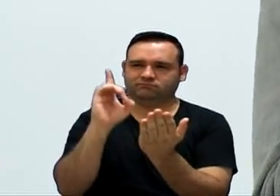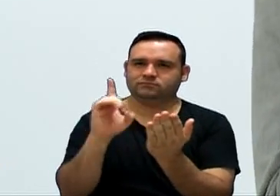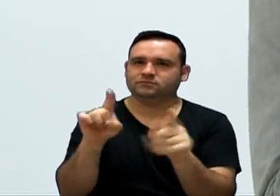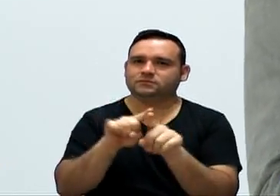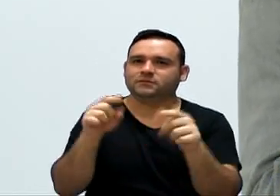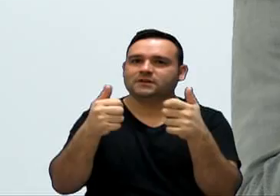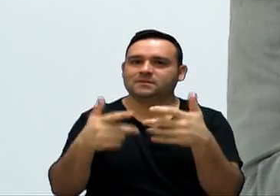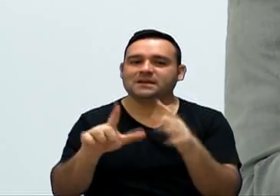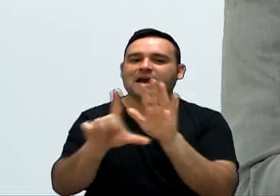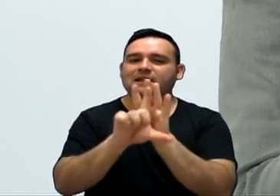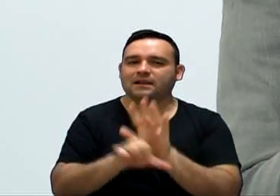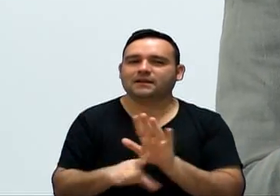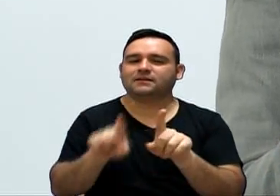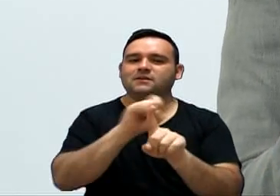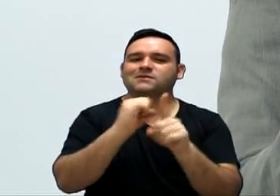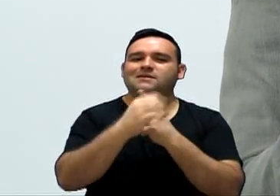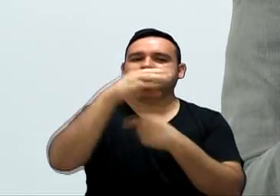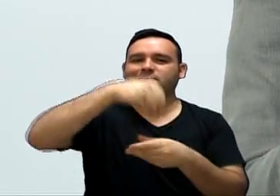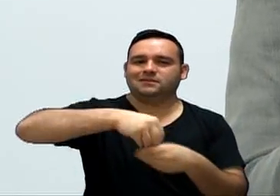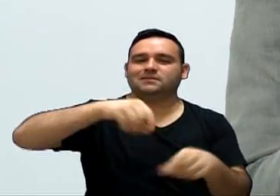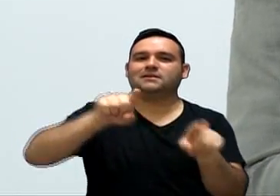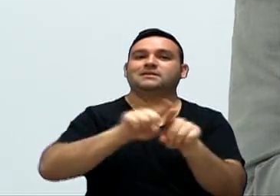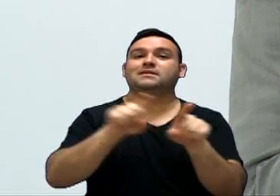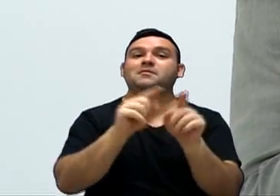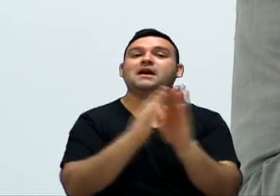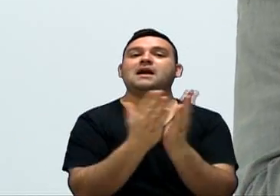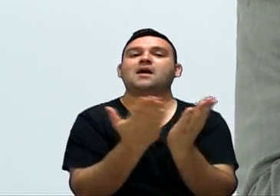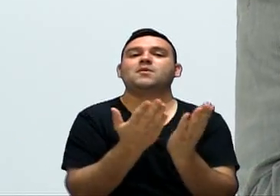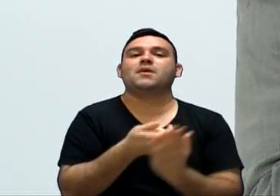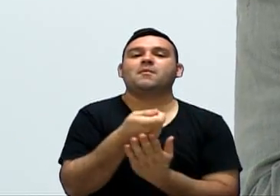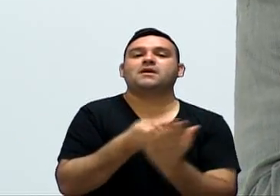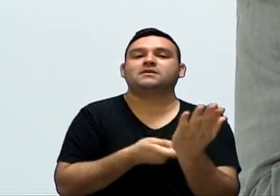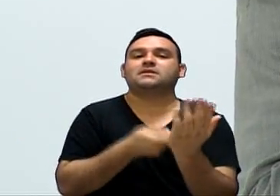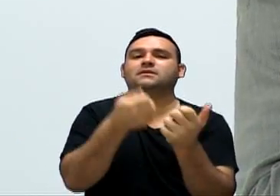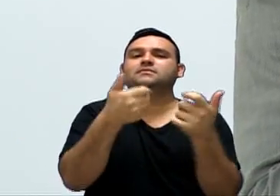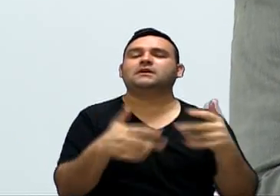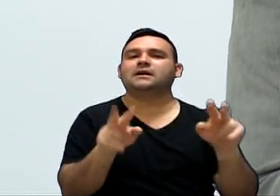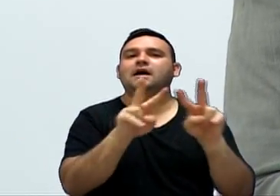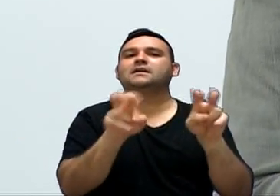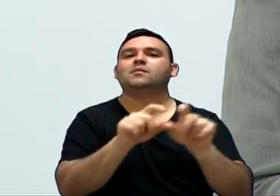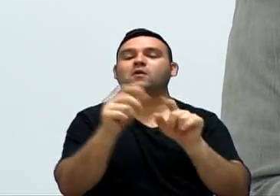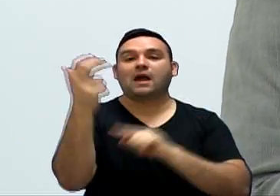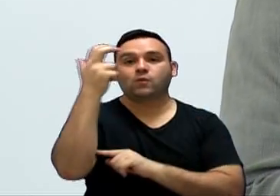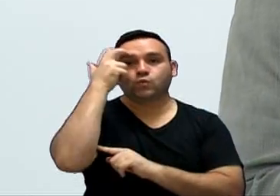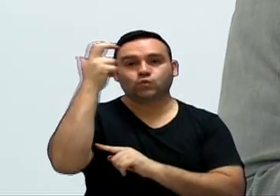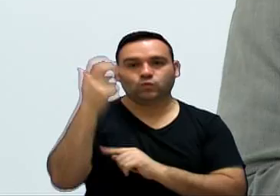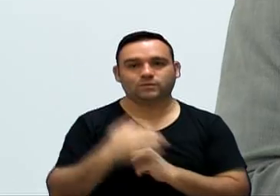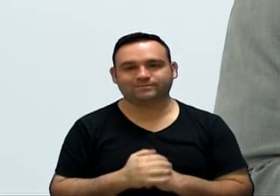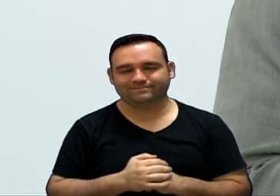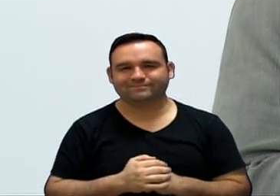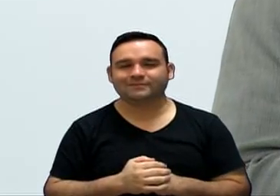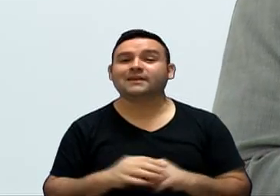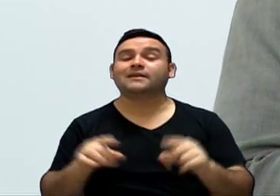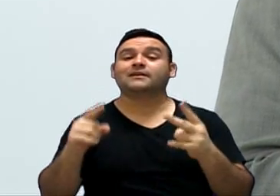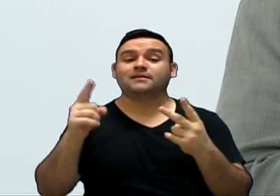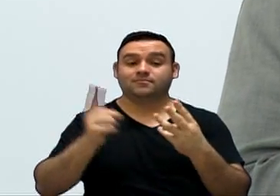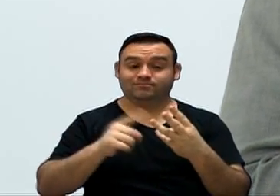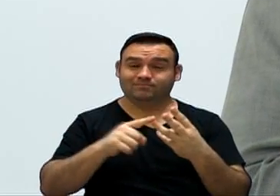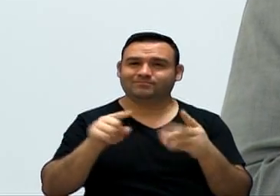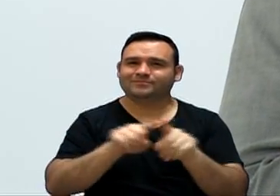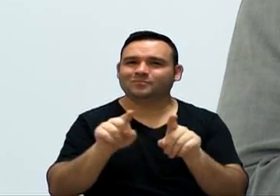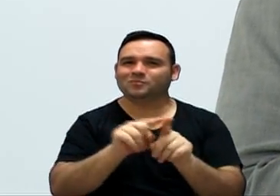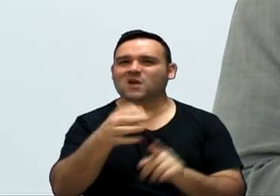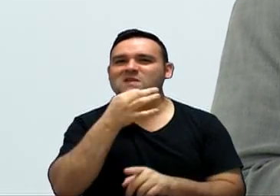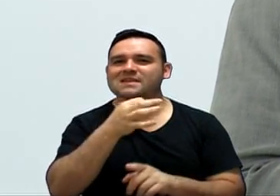sobre os preceitos da lei, inclusive também a Bíblia manuscrita fala sobre uma questão também cultural. Senhor presidente, também fazendo aqui um